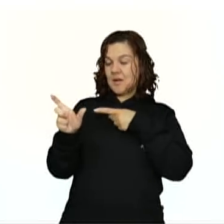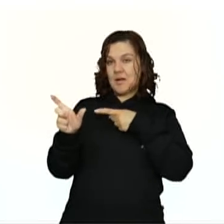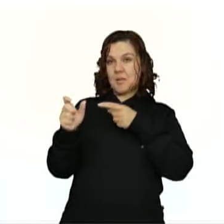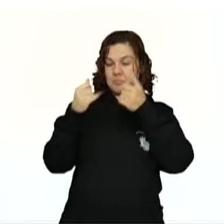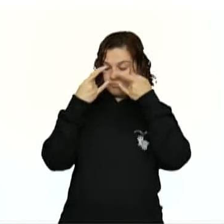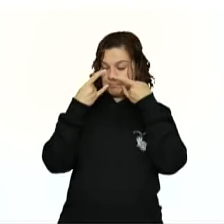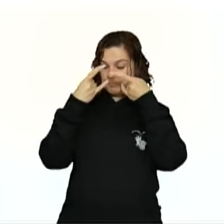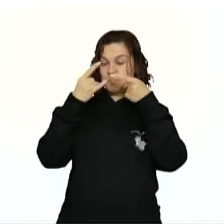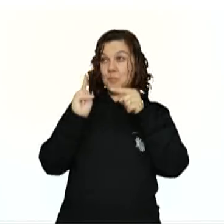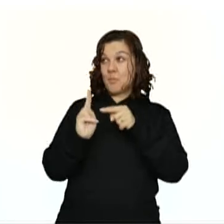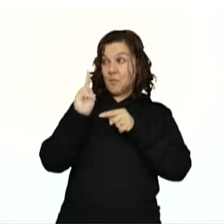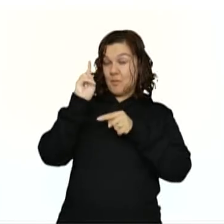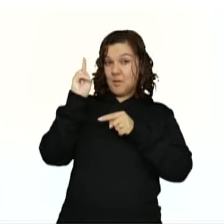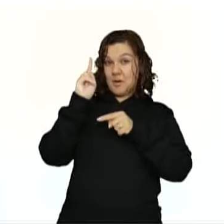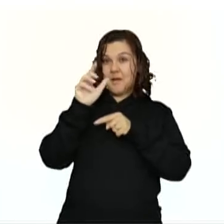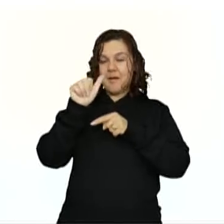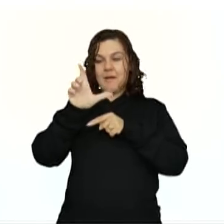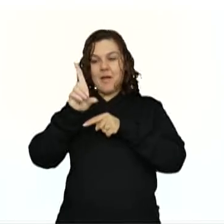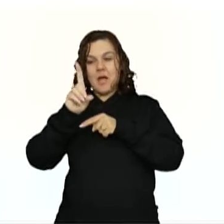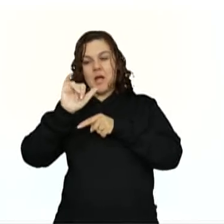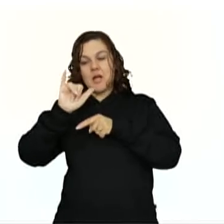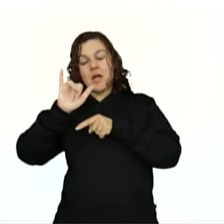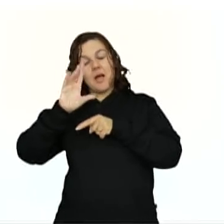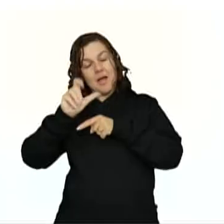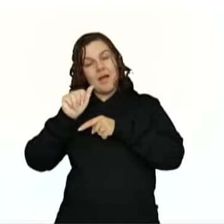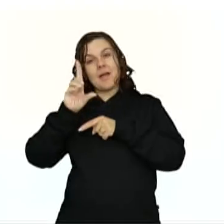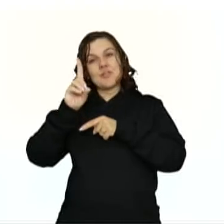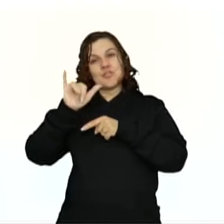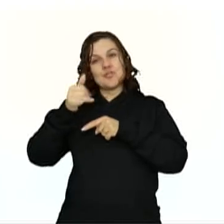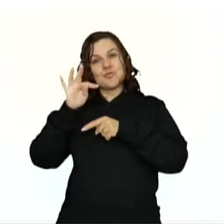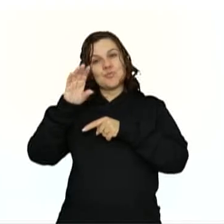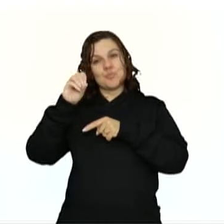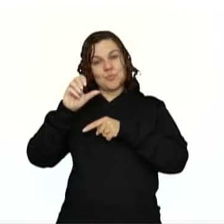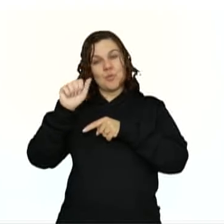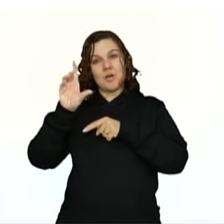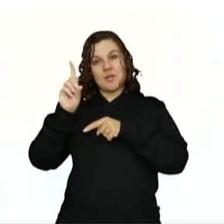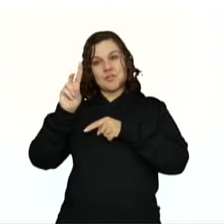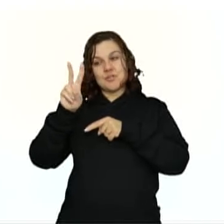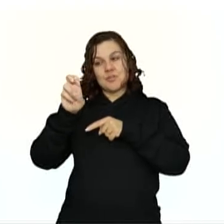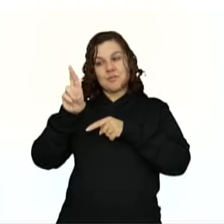em destaque é um adjunto adverbial.